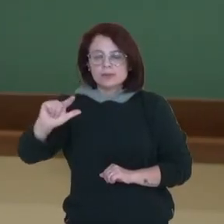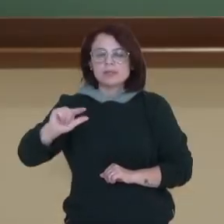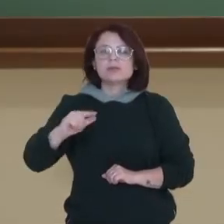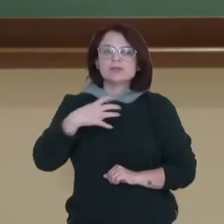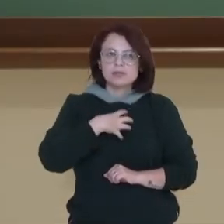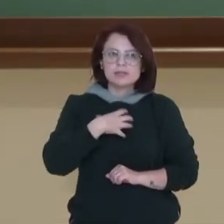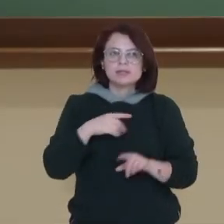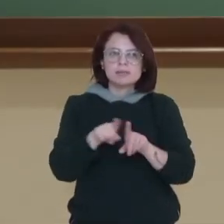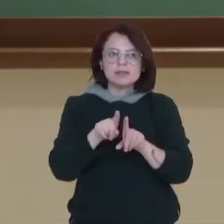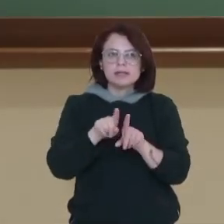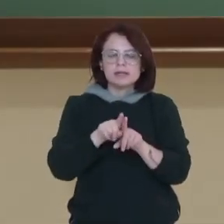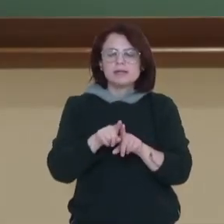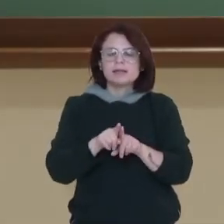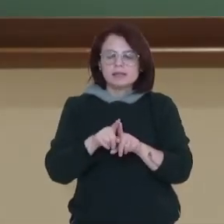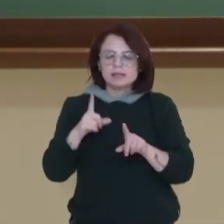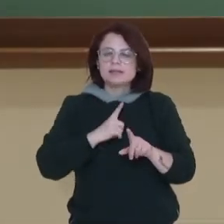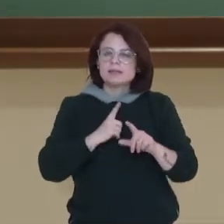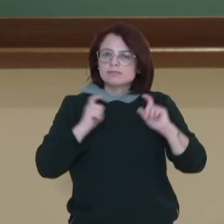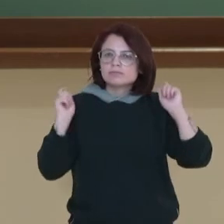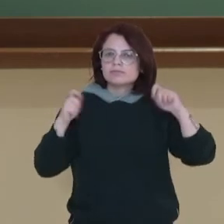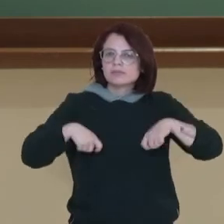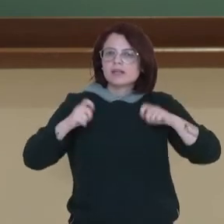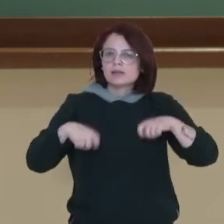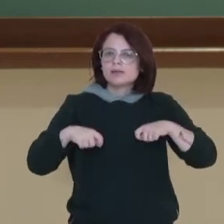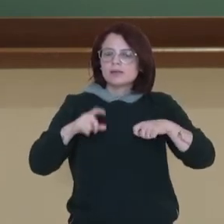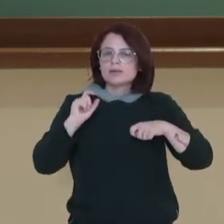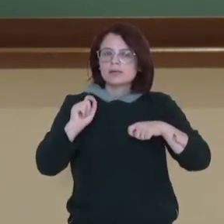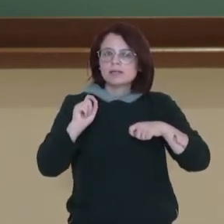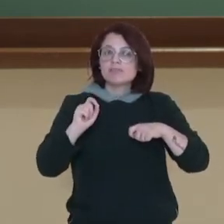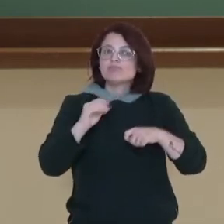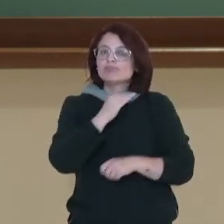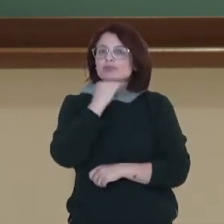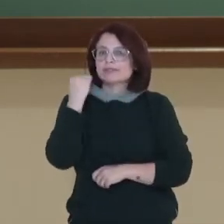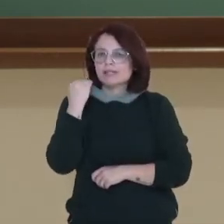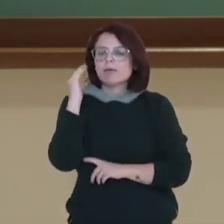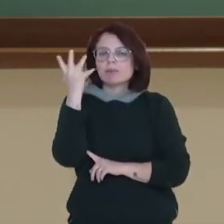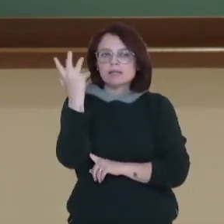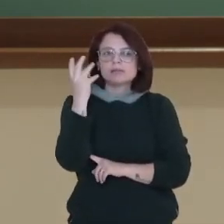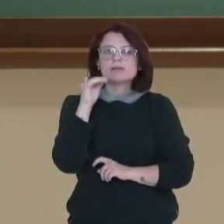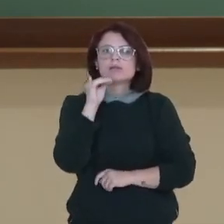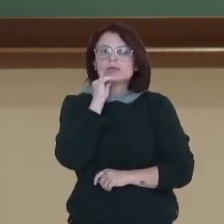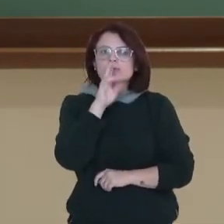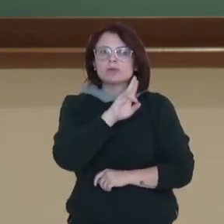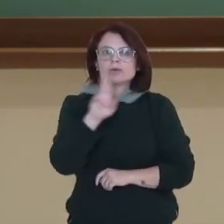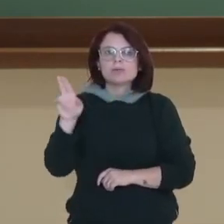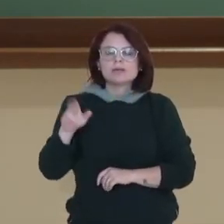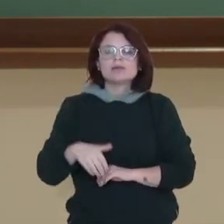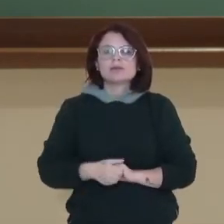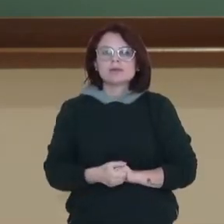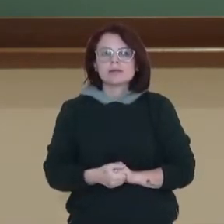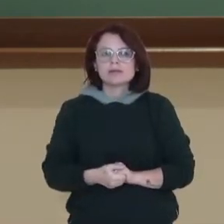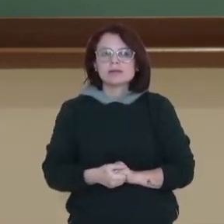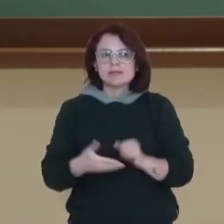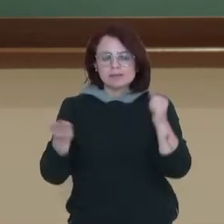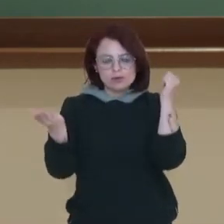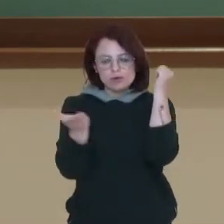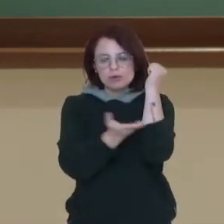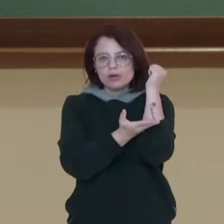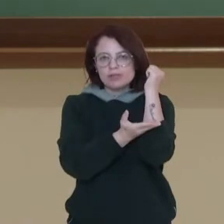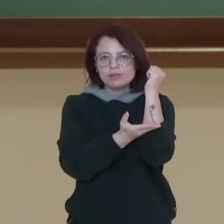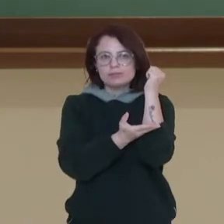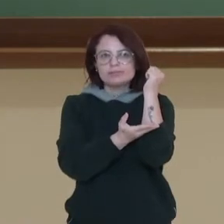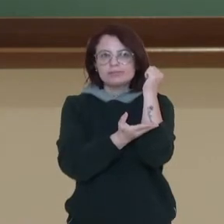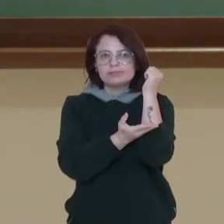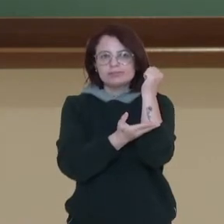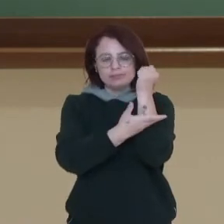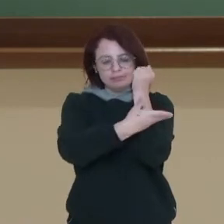também, né, que pode até levar à morte da planta, que é o hábito de fazer esse corte ao redor do